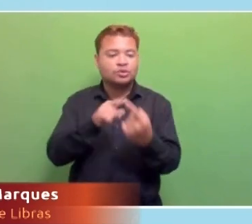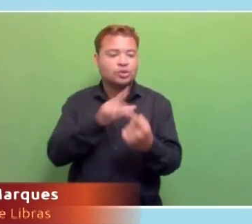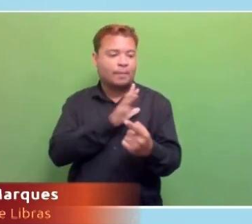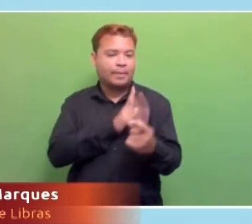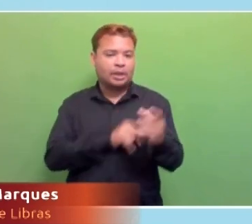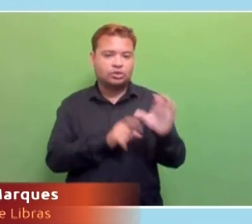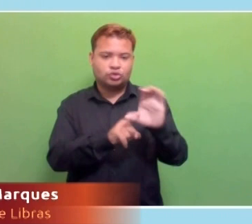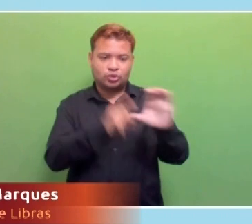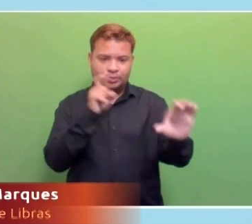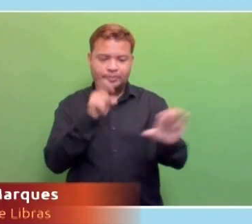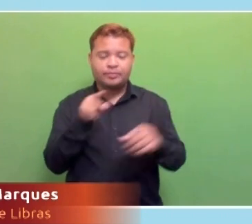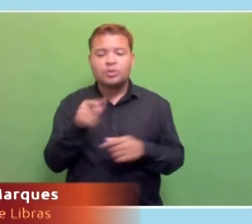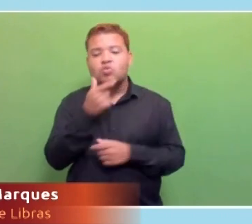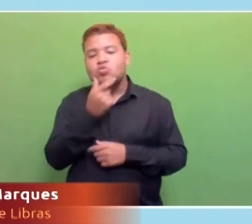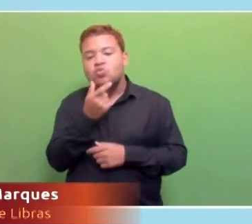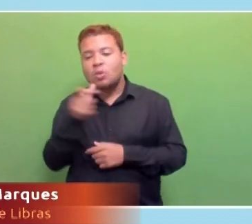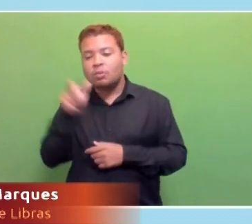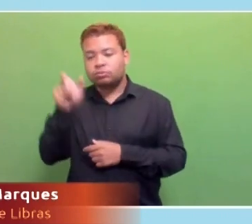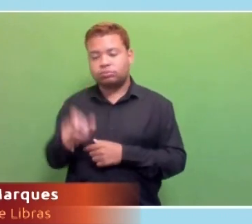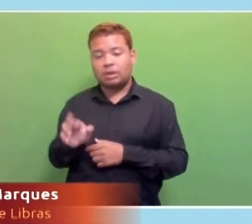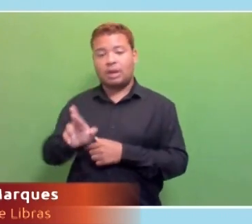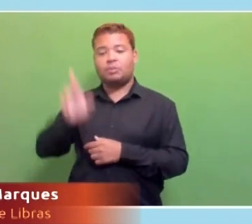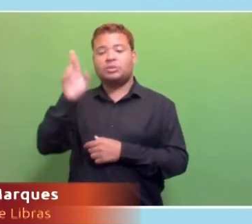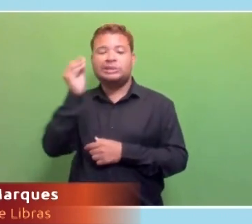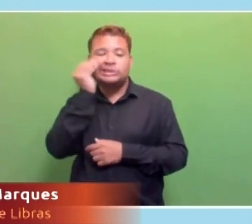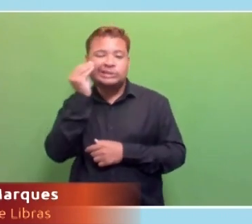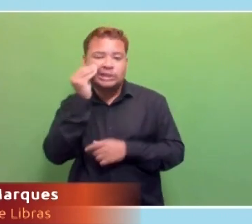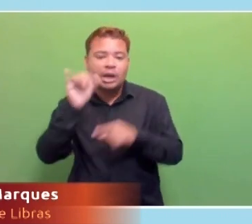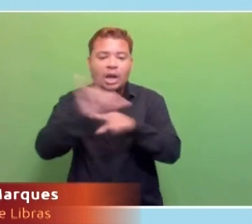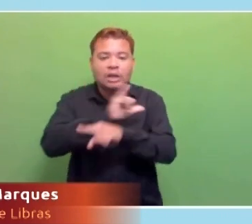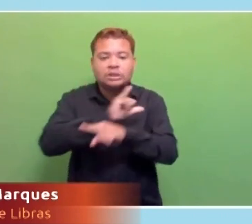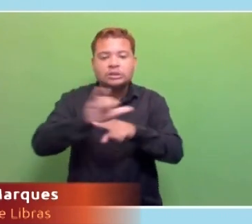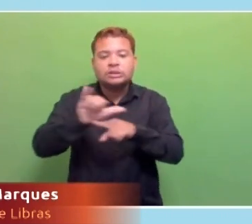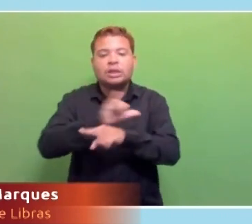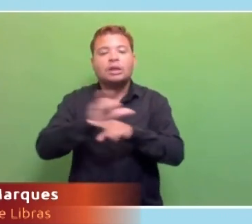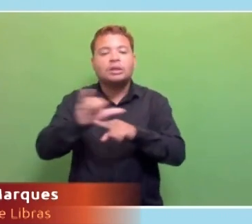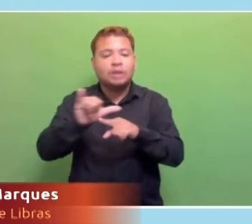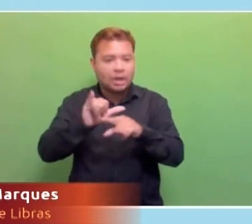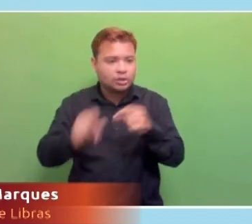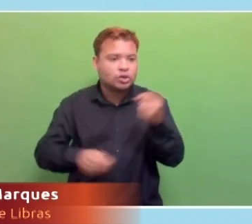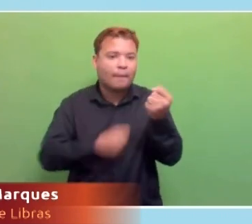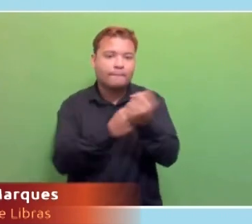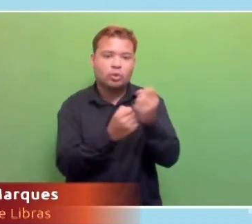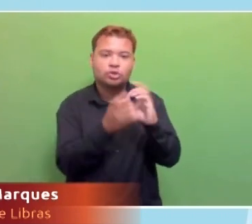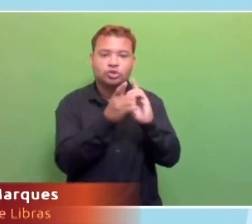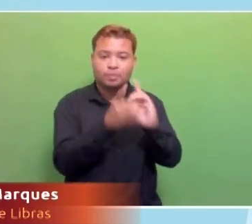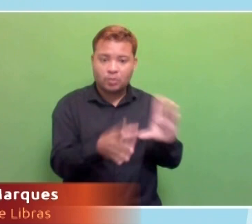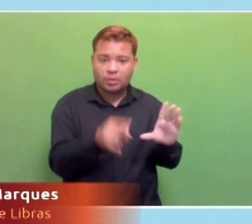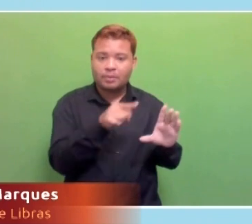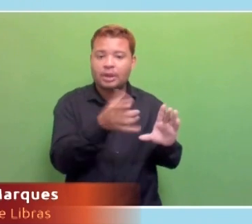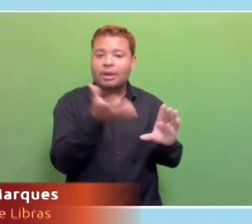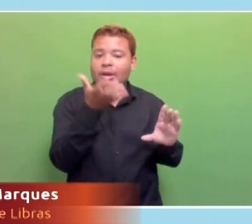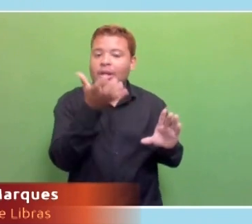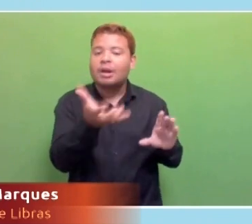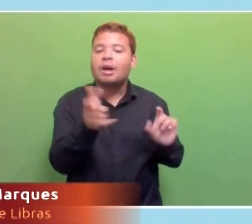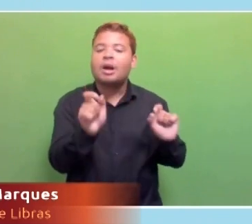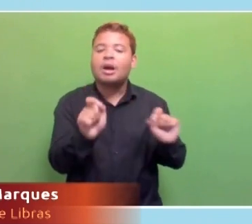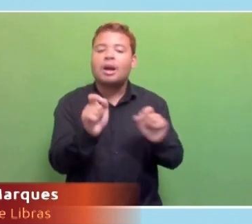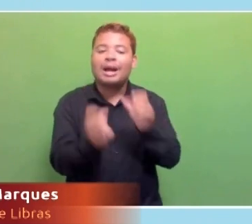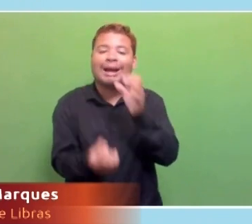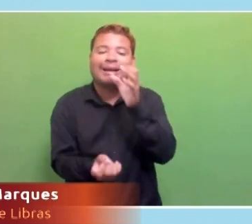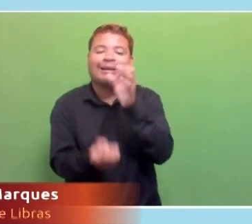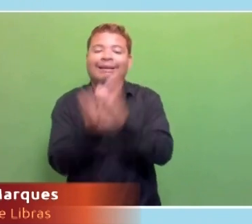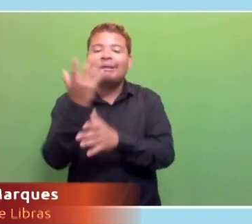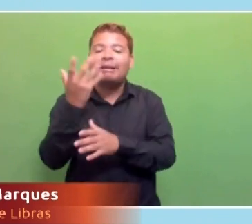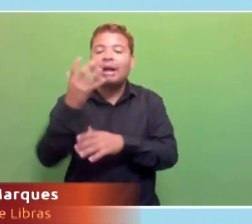meios diplomáticos e por meios, né, de acordos, tentar criar uma certa